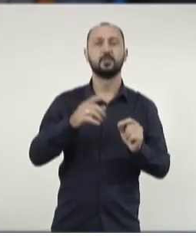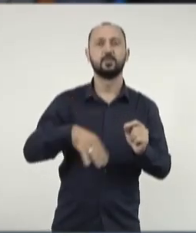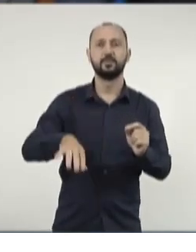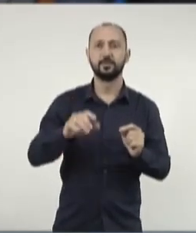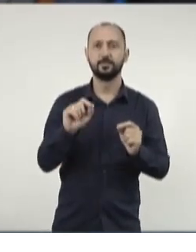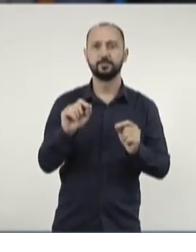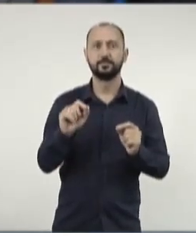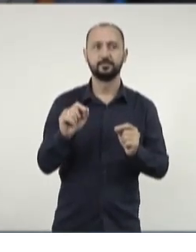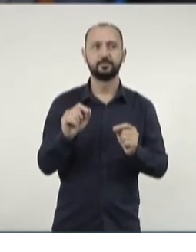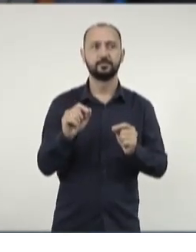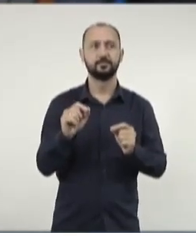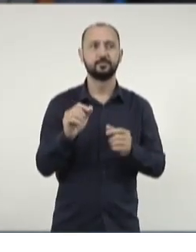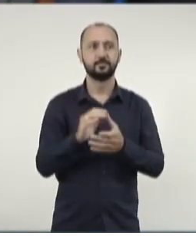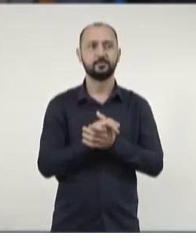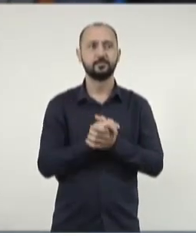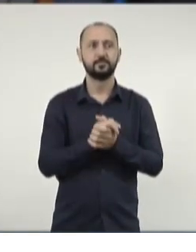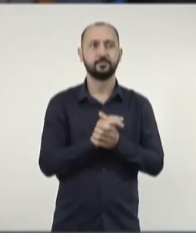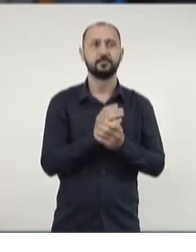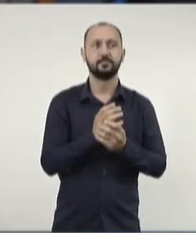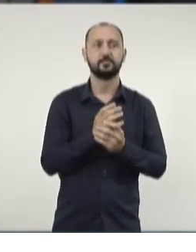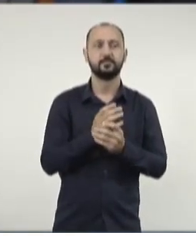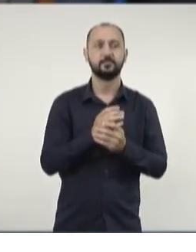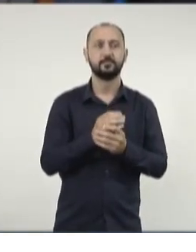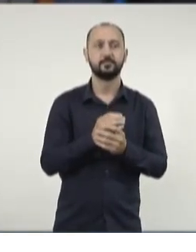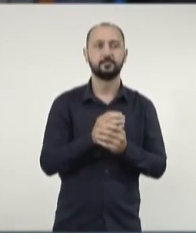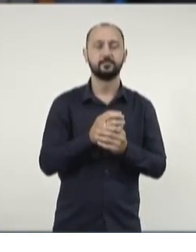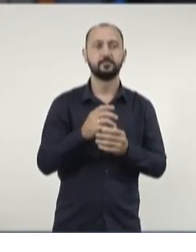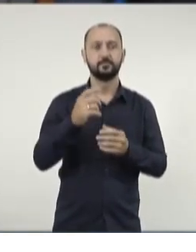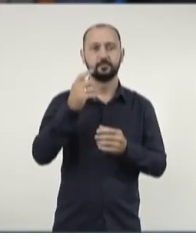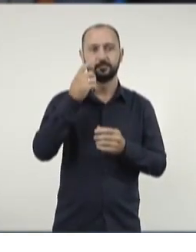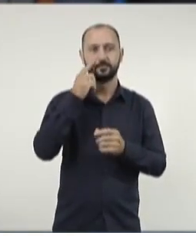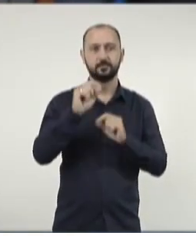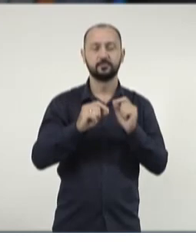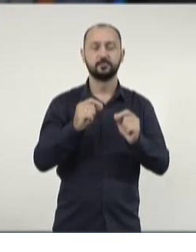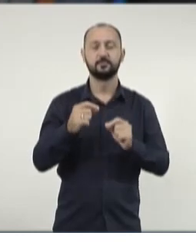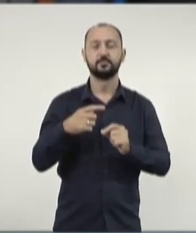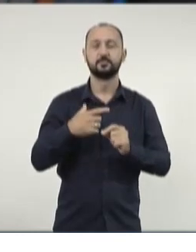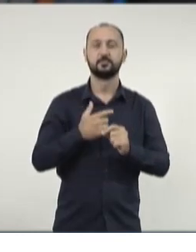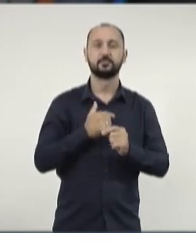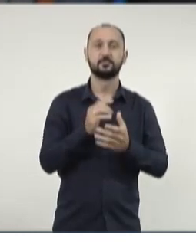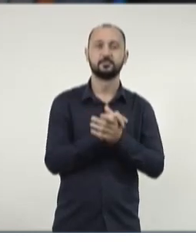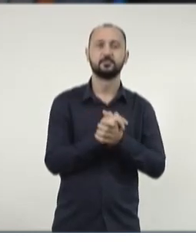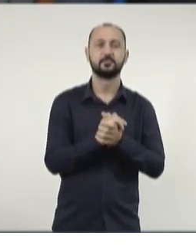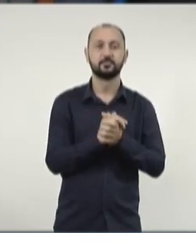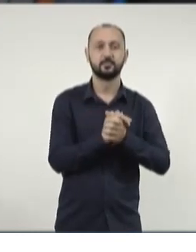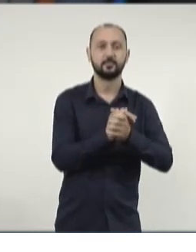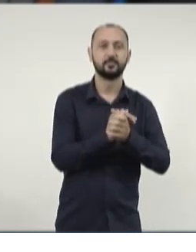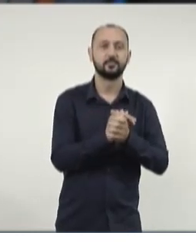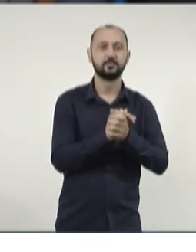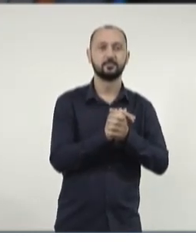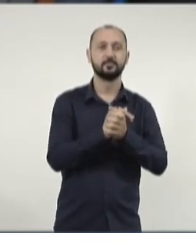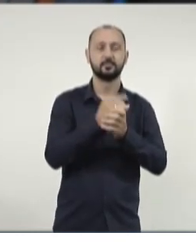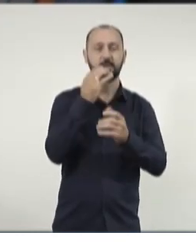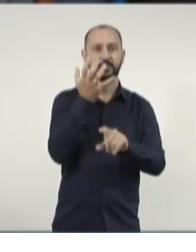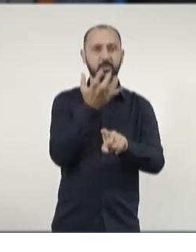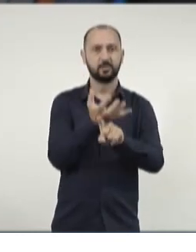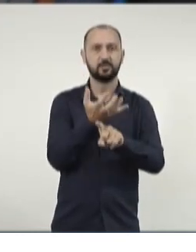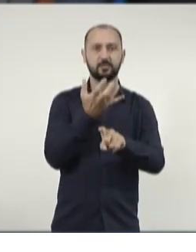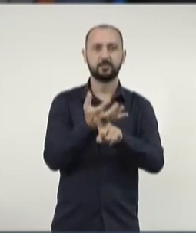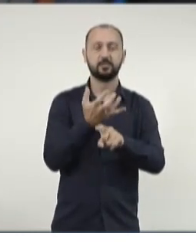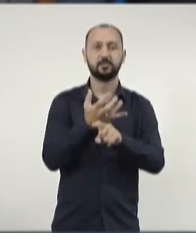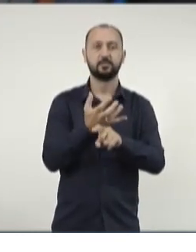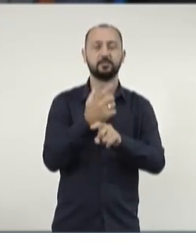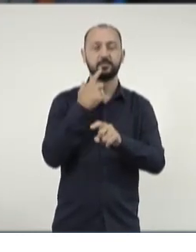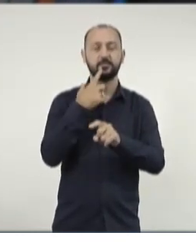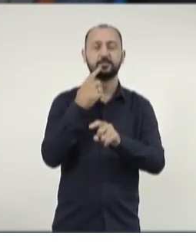não tanto. Eu mesmo tenho dúvidas se a gente deveria tornar obrigatória a disciplina de cuidados